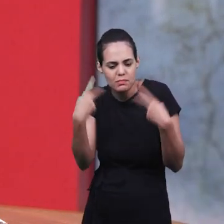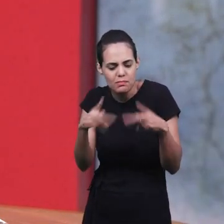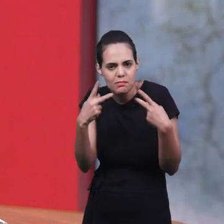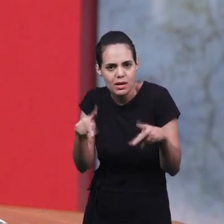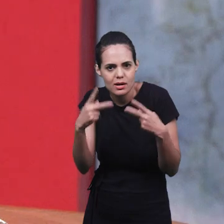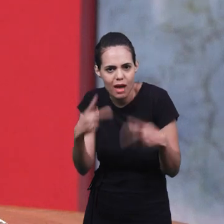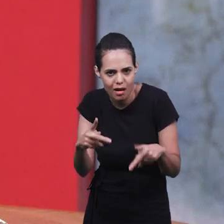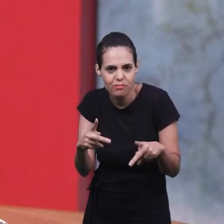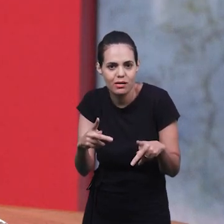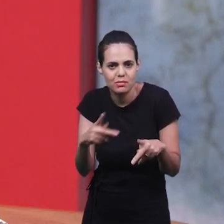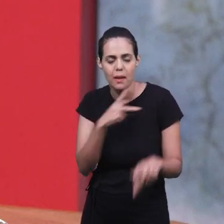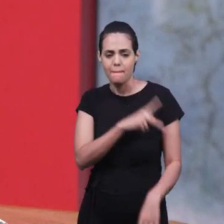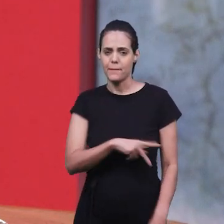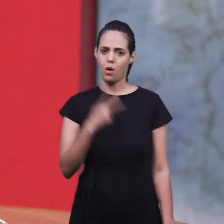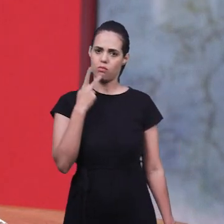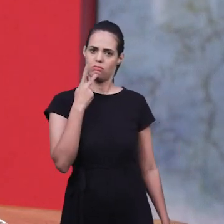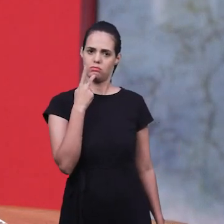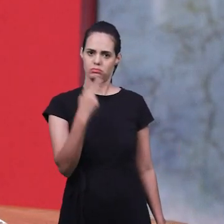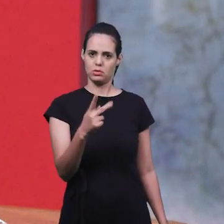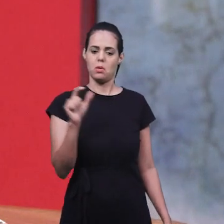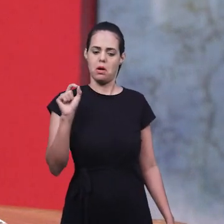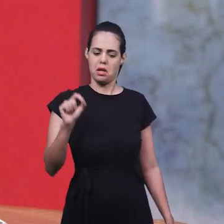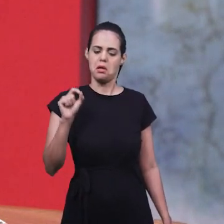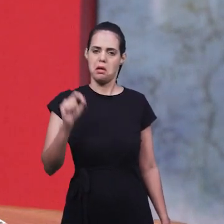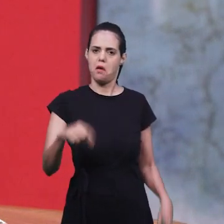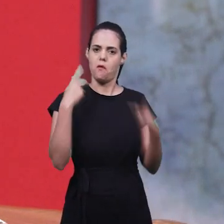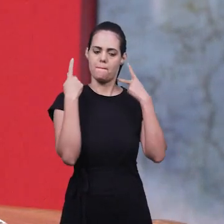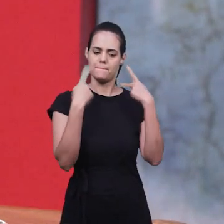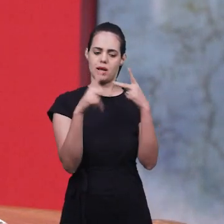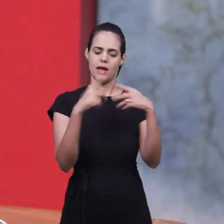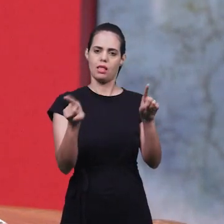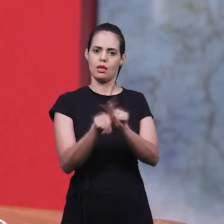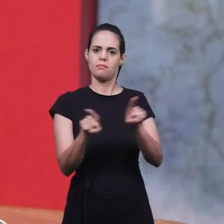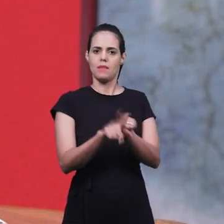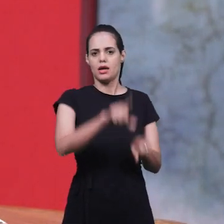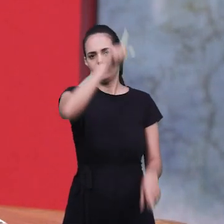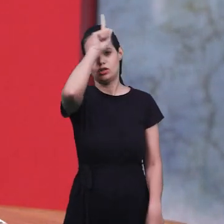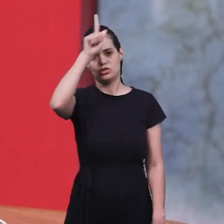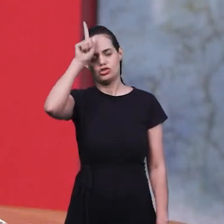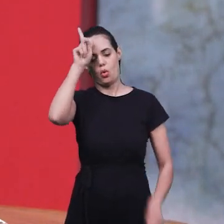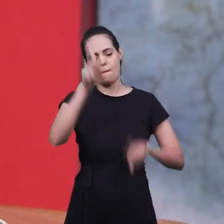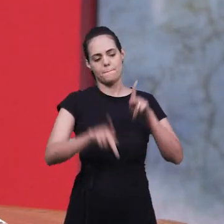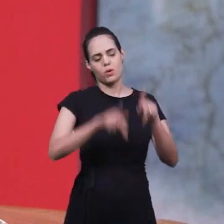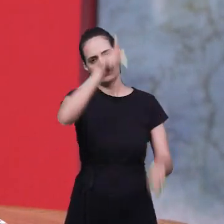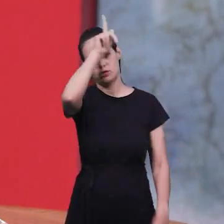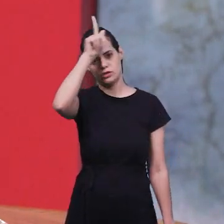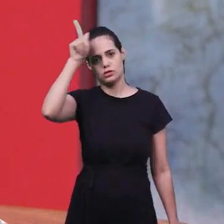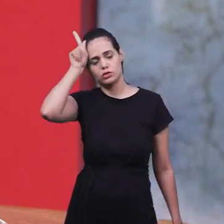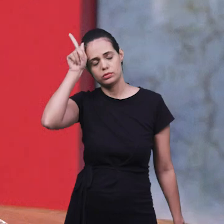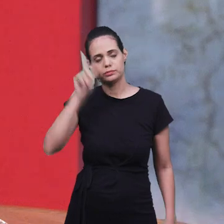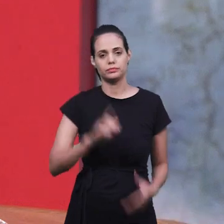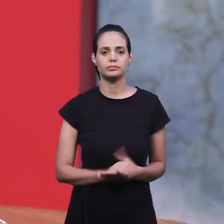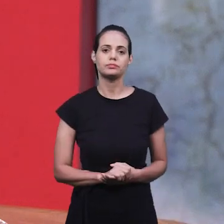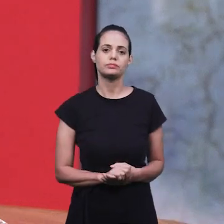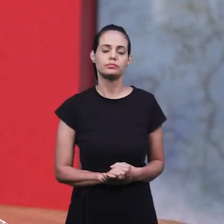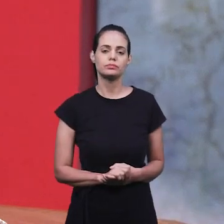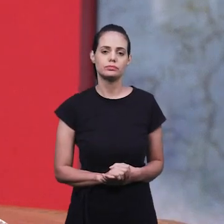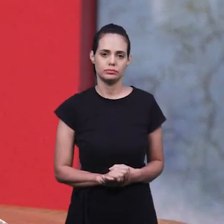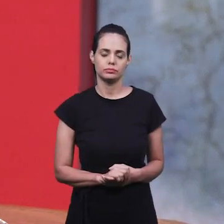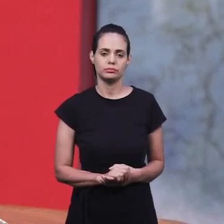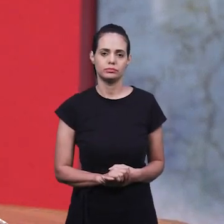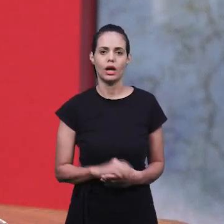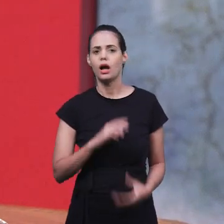que ia partir para os gentios. Então Paulo, devido a essas limitações de distância,